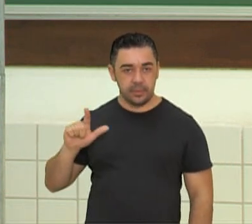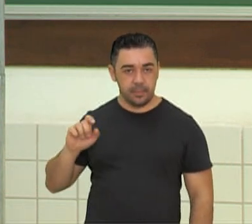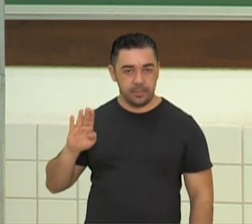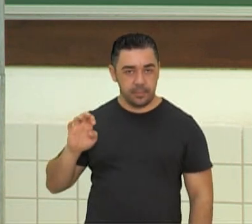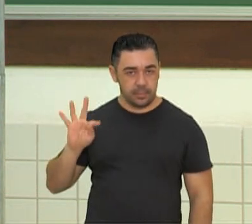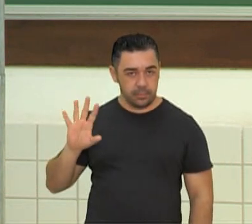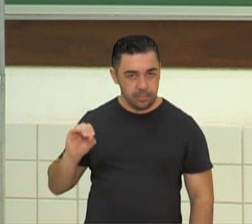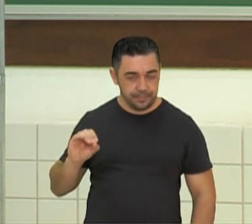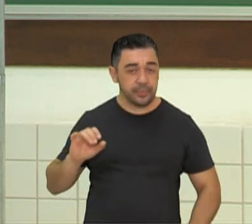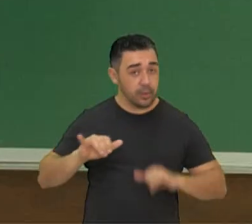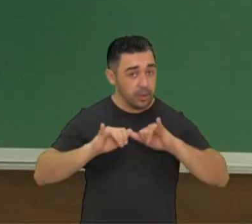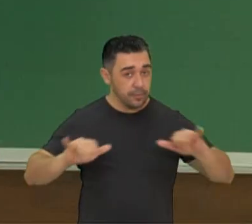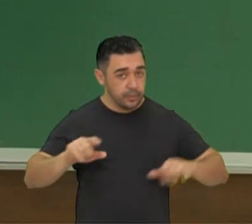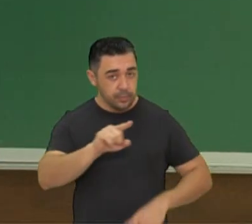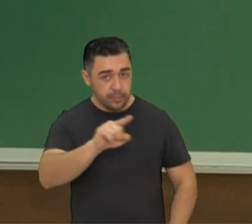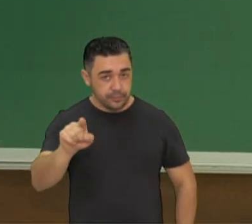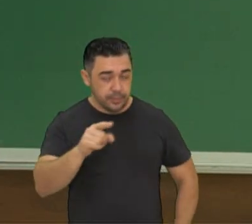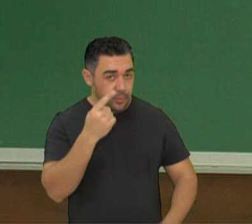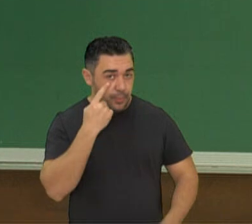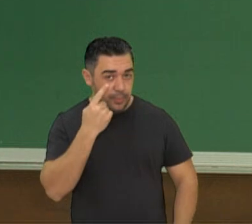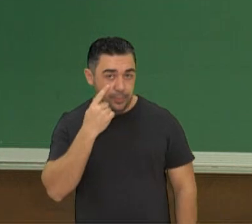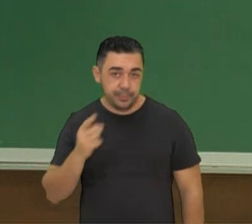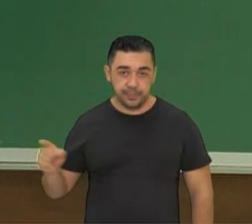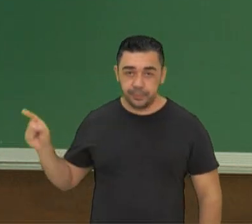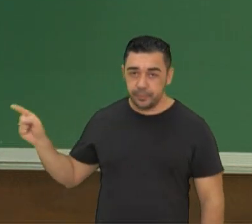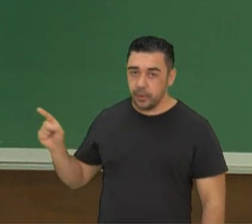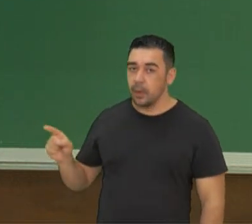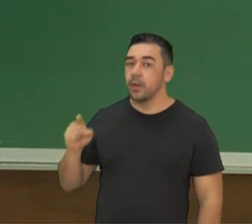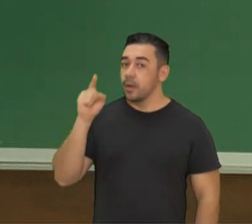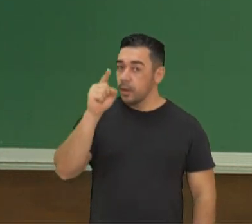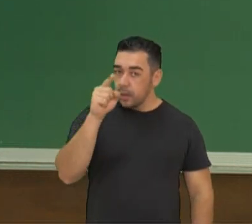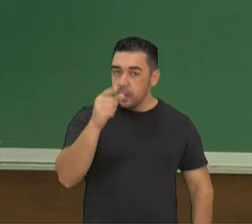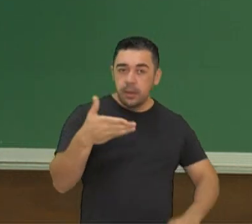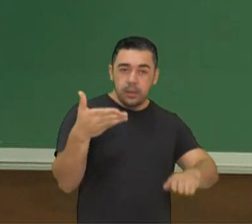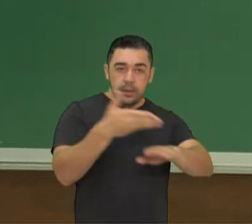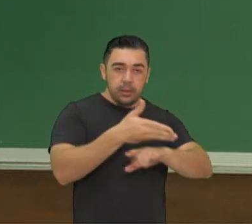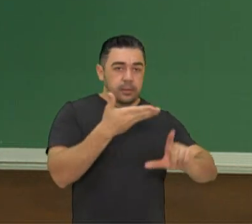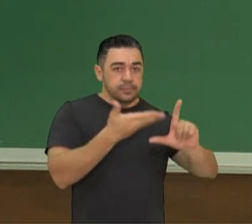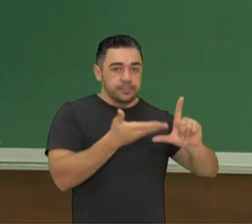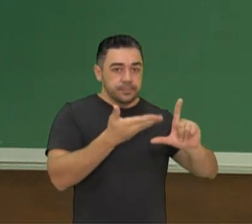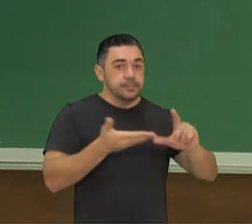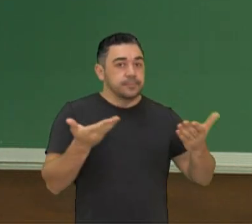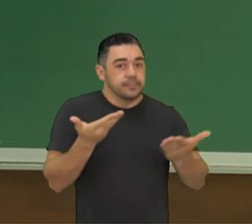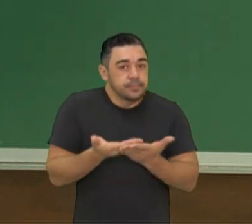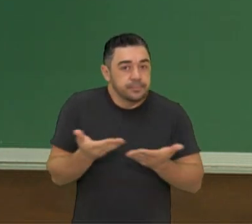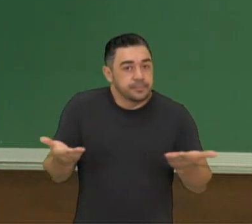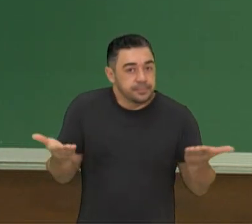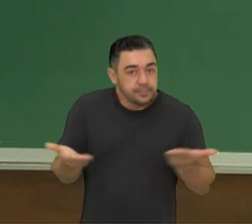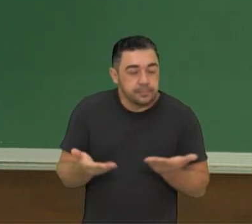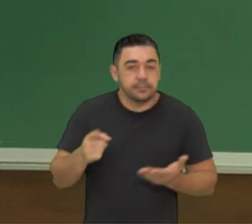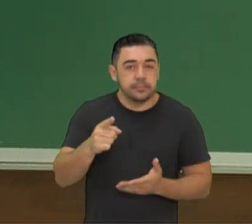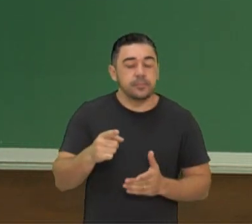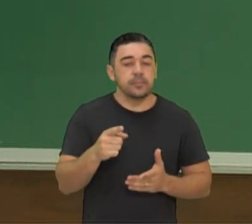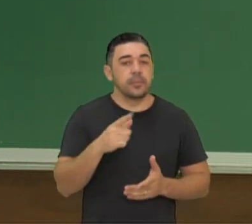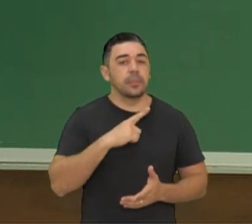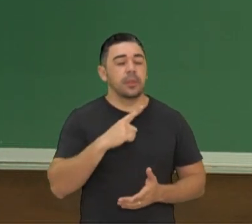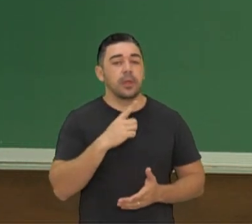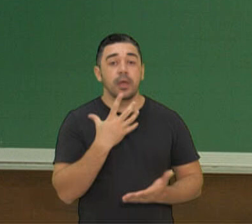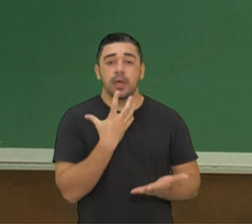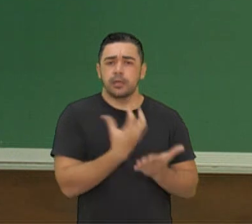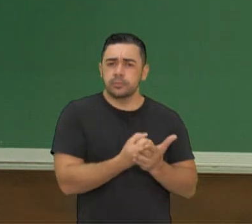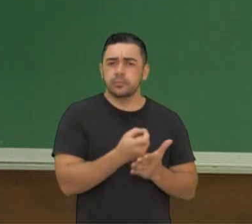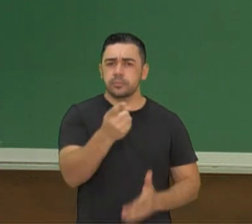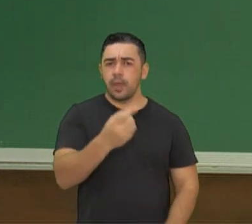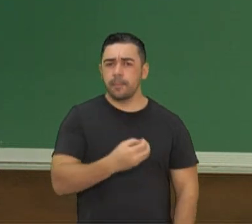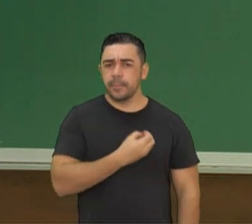para você, dá uma olhada. Lembra de fazer a tua atividade obrigatória da aula de hoje para você confirmar a tua presença, tá? A